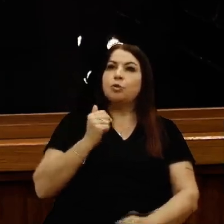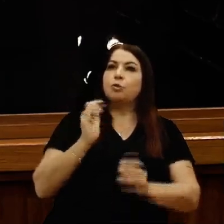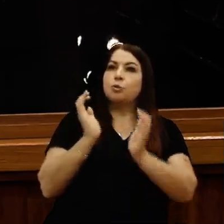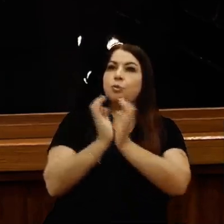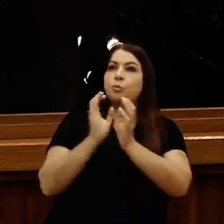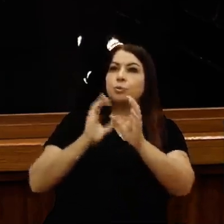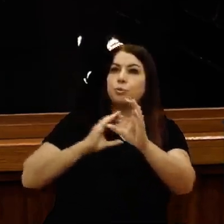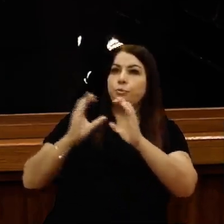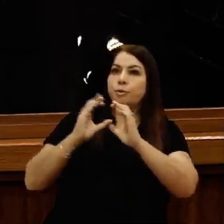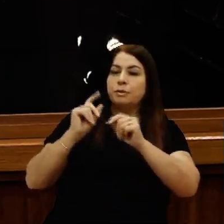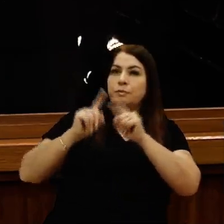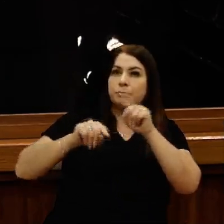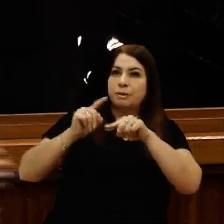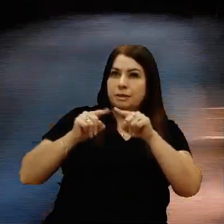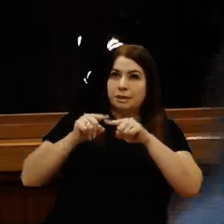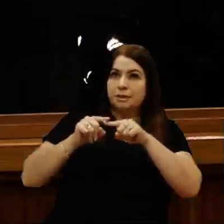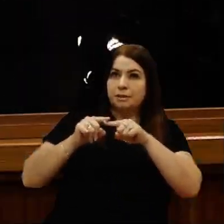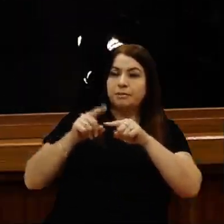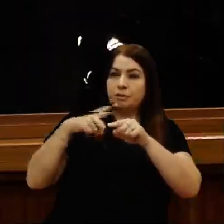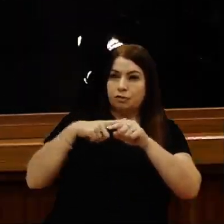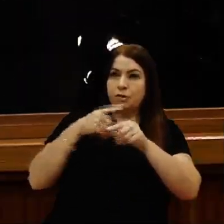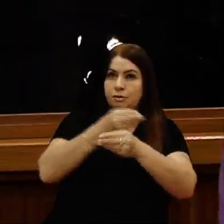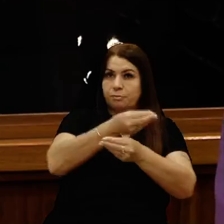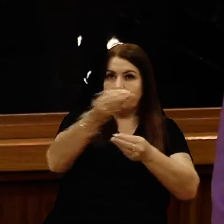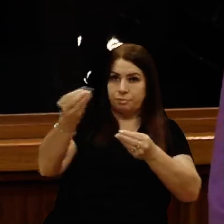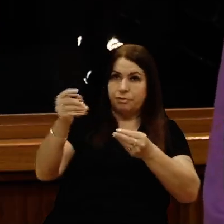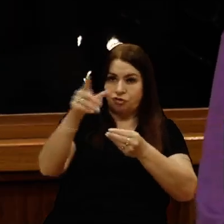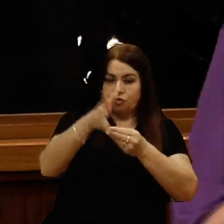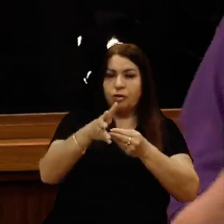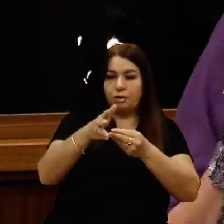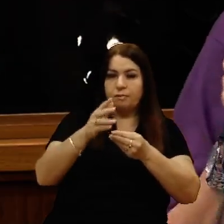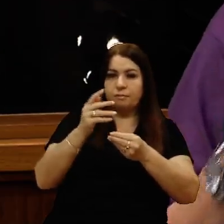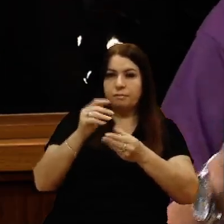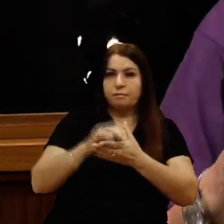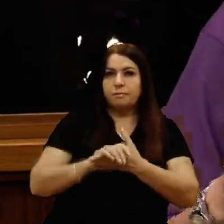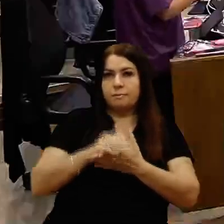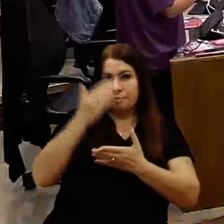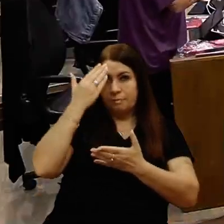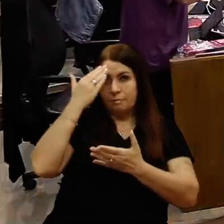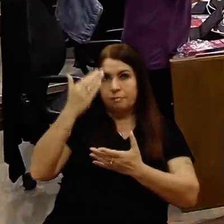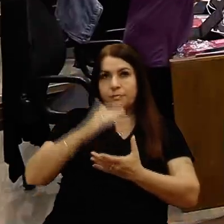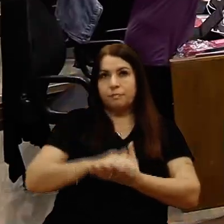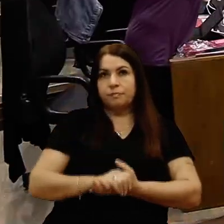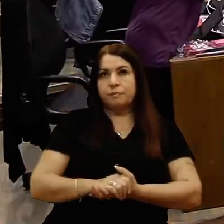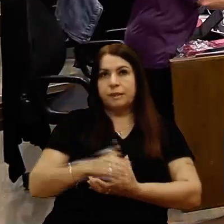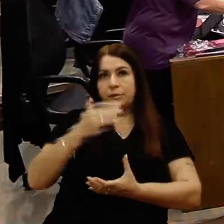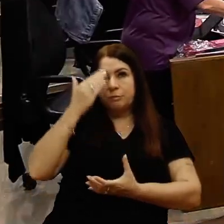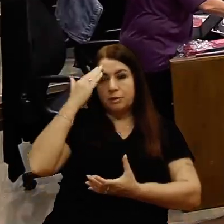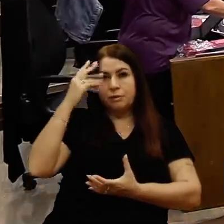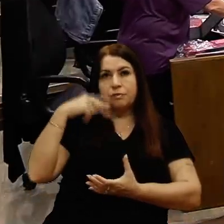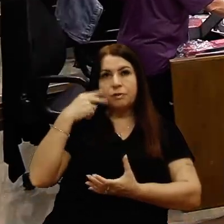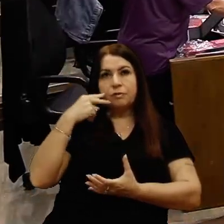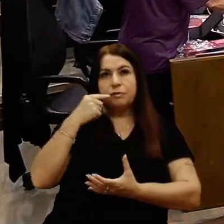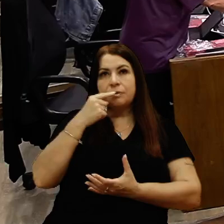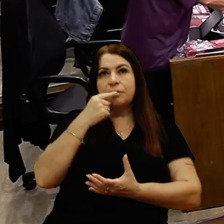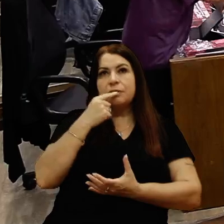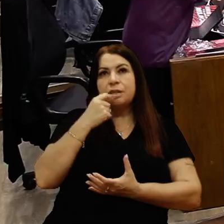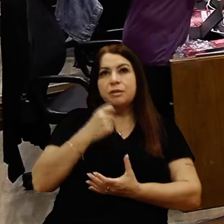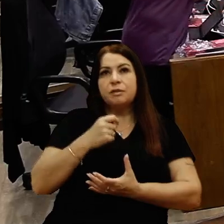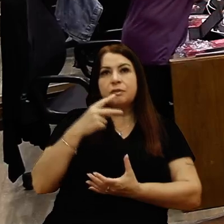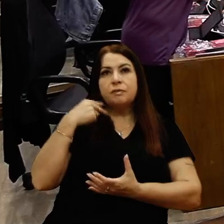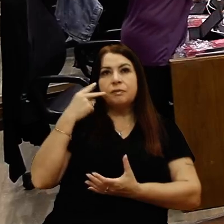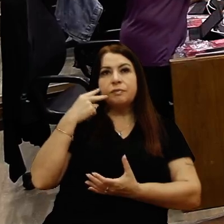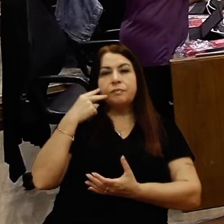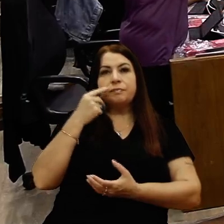esse material, que os colegas já estão com eles na mão. Muito obrigada. Obrigado, vereadora Rose Frigeri. Com a palavra,